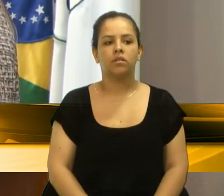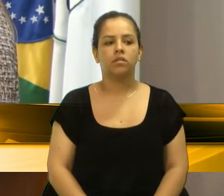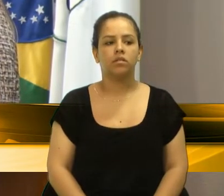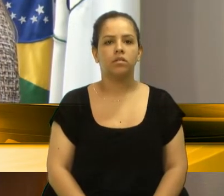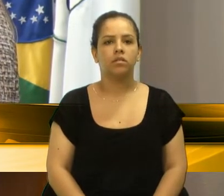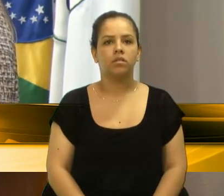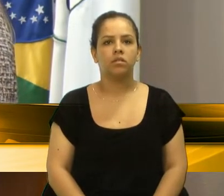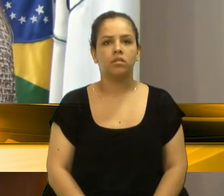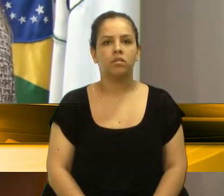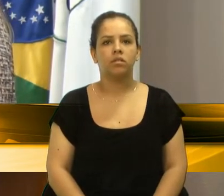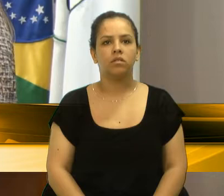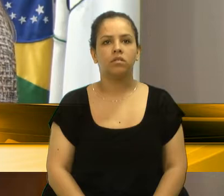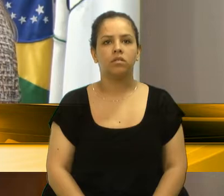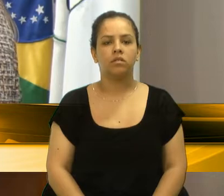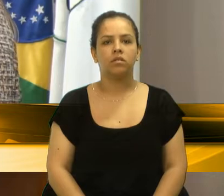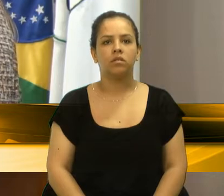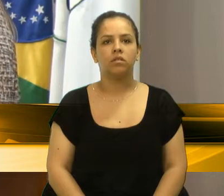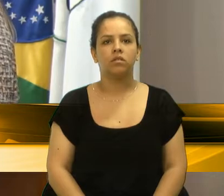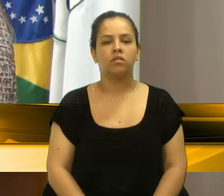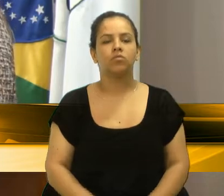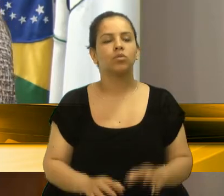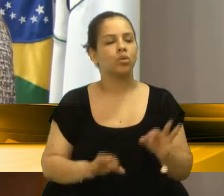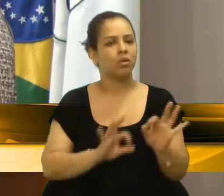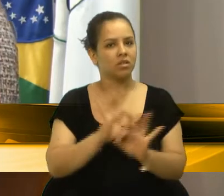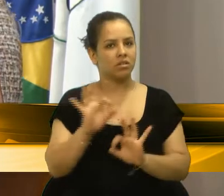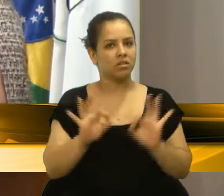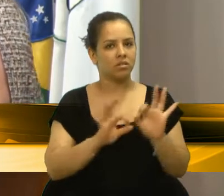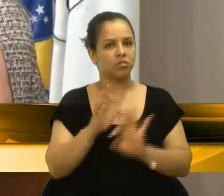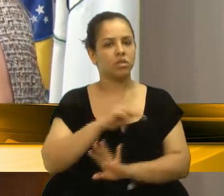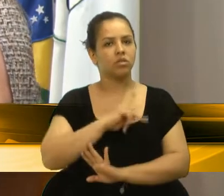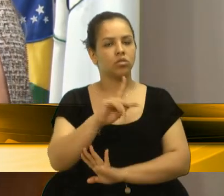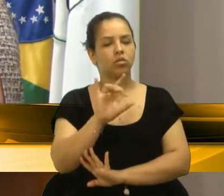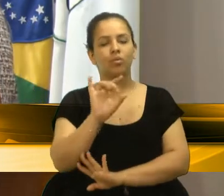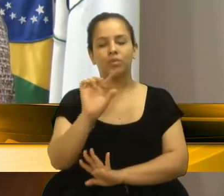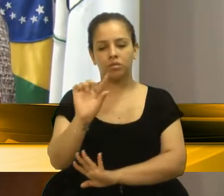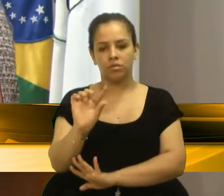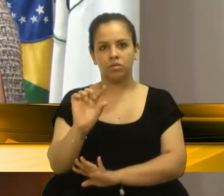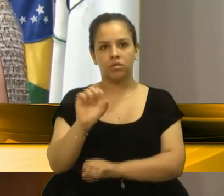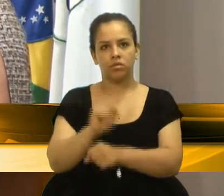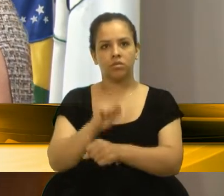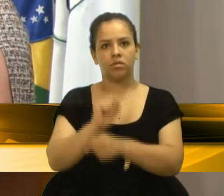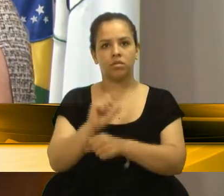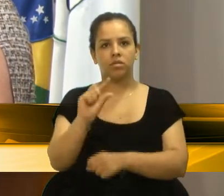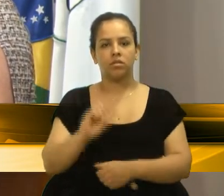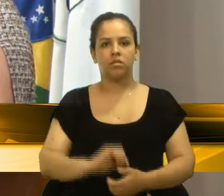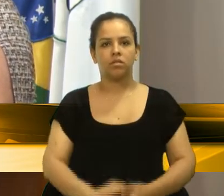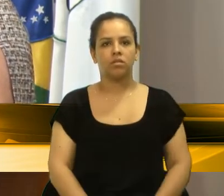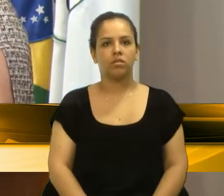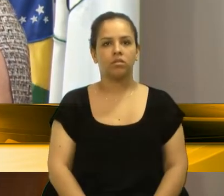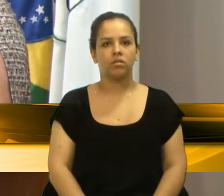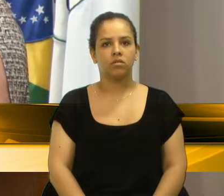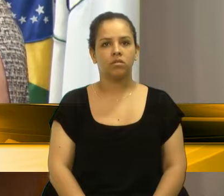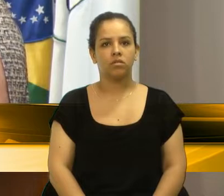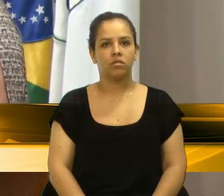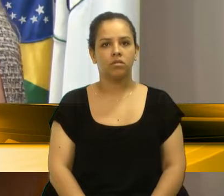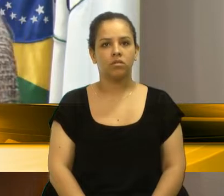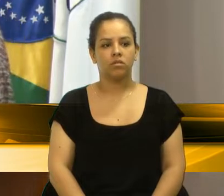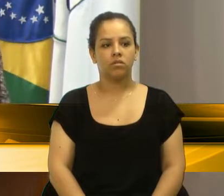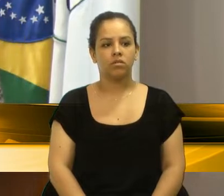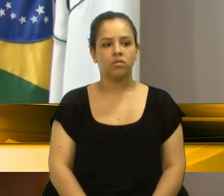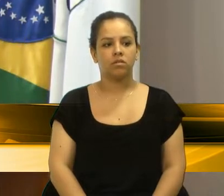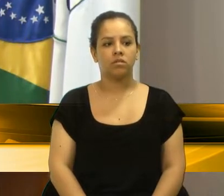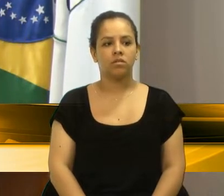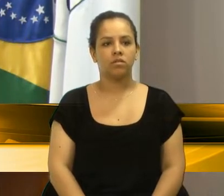O vereador... Questão de ordem, presidente. Só um instantinho, vereador. Preciso me ausentar para ir até o toalete.